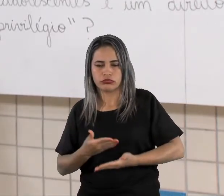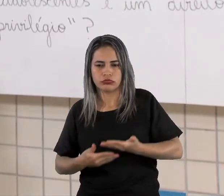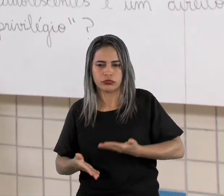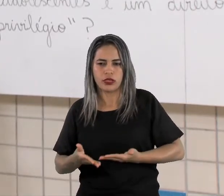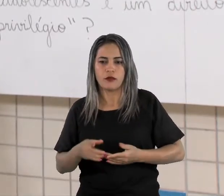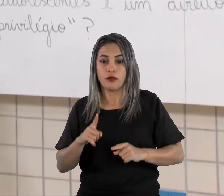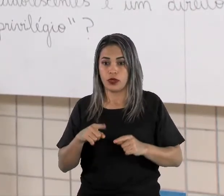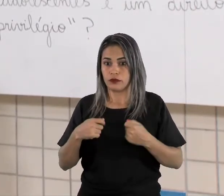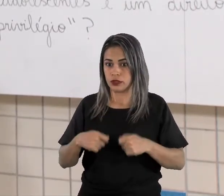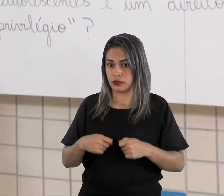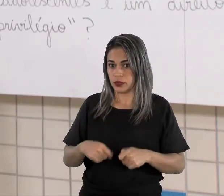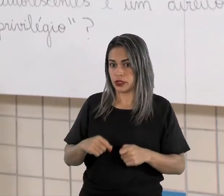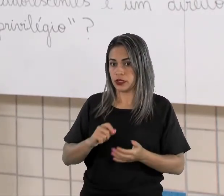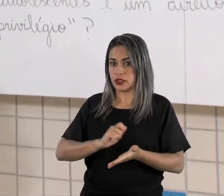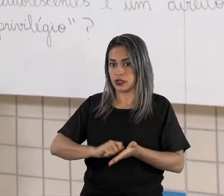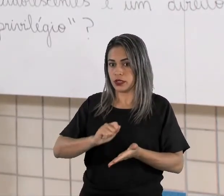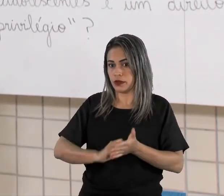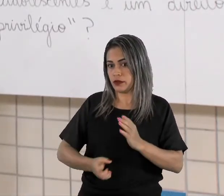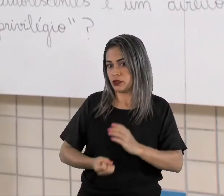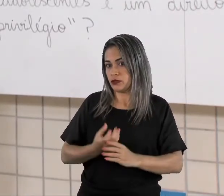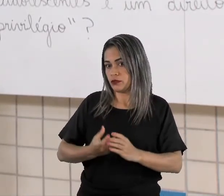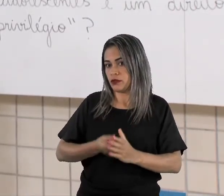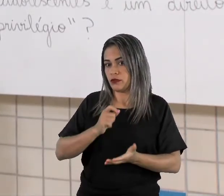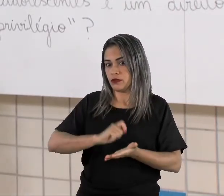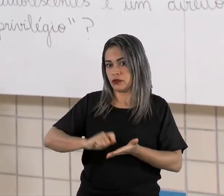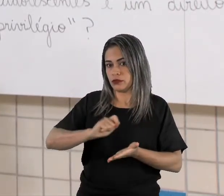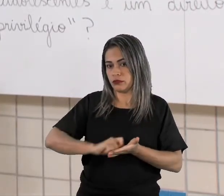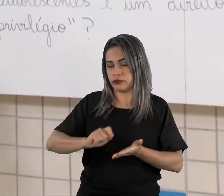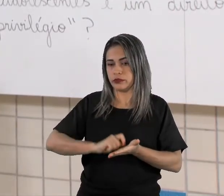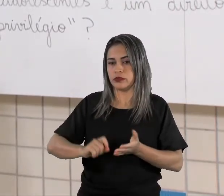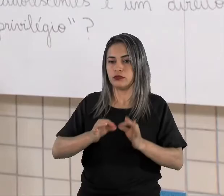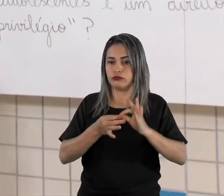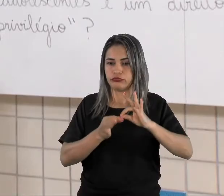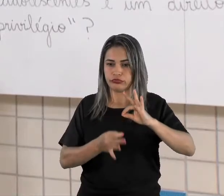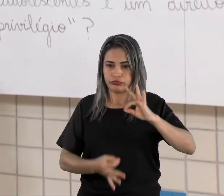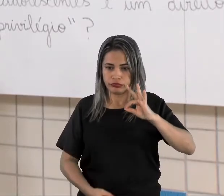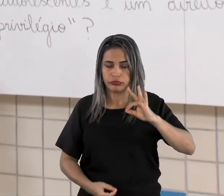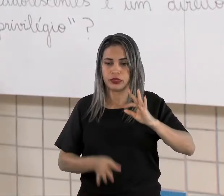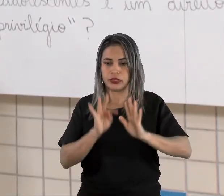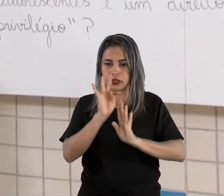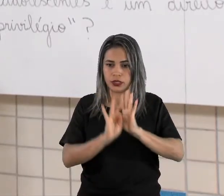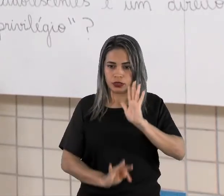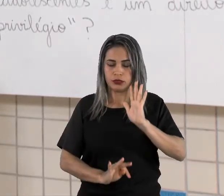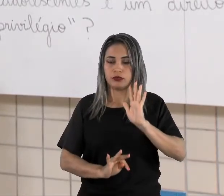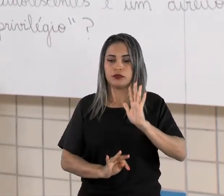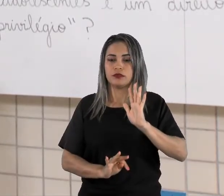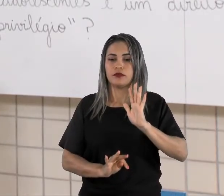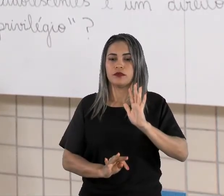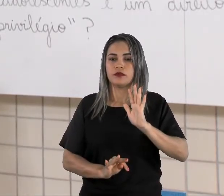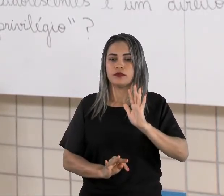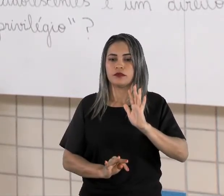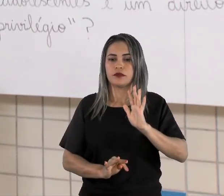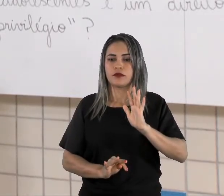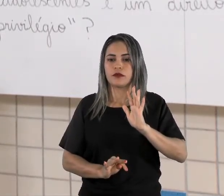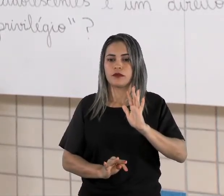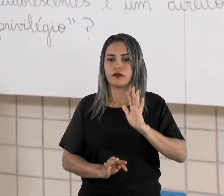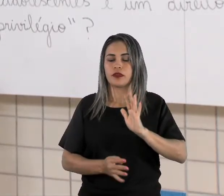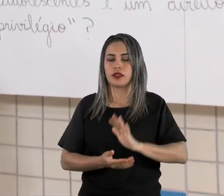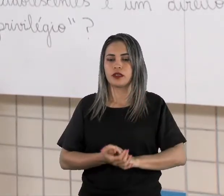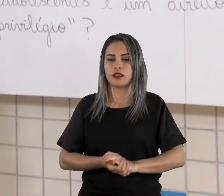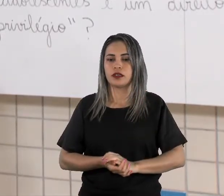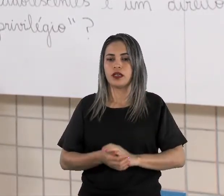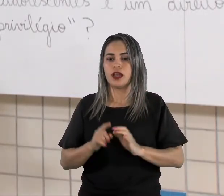vão ter que escrever, desenvolver o texto dissertativo. E o texto dissertativo, ele é